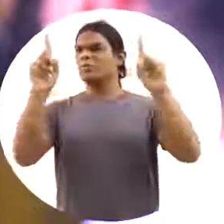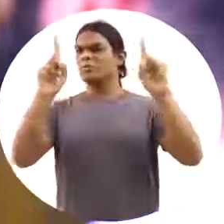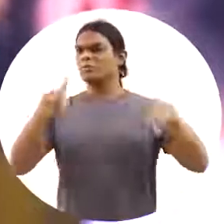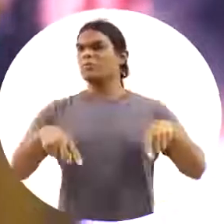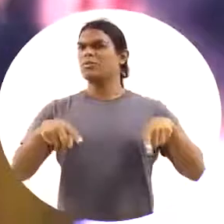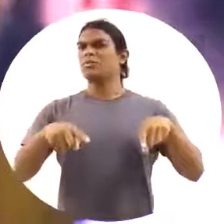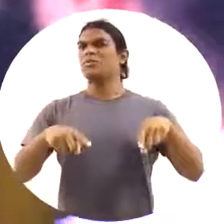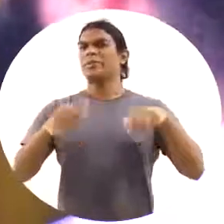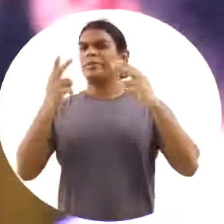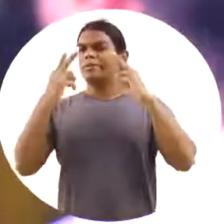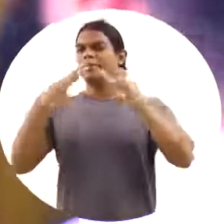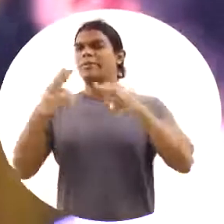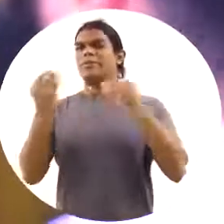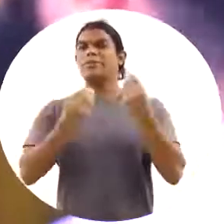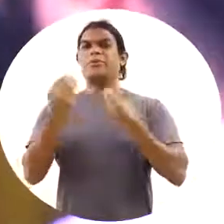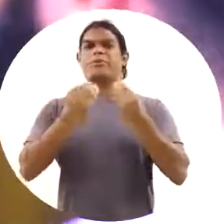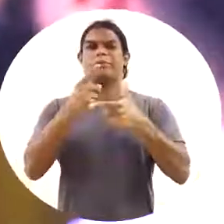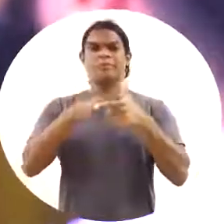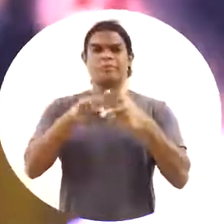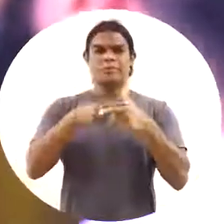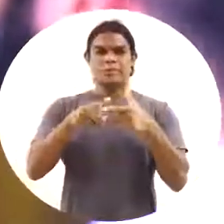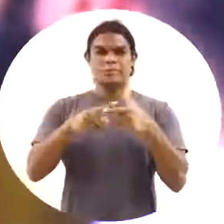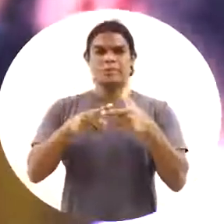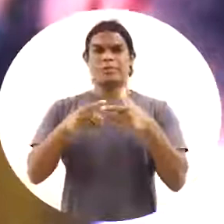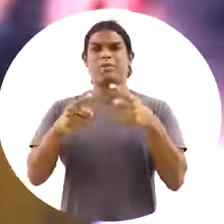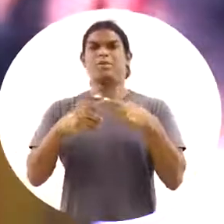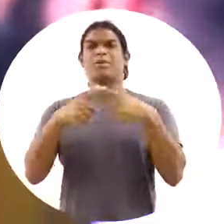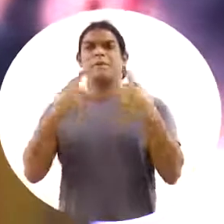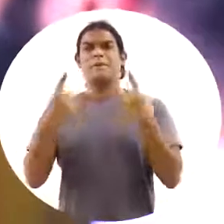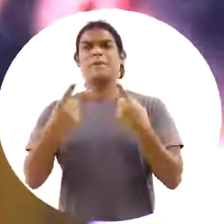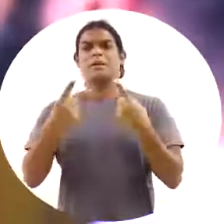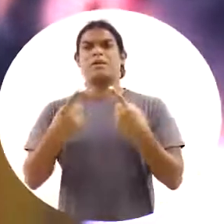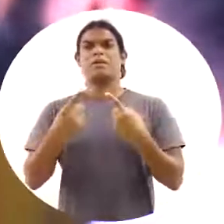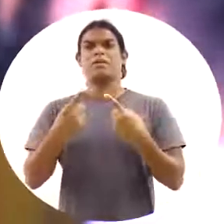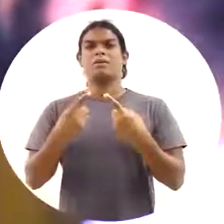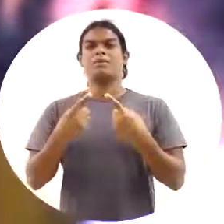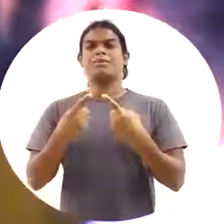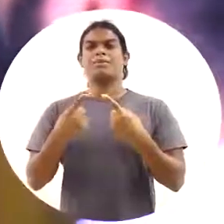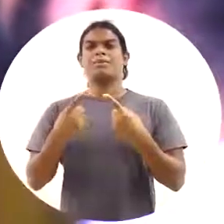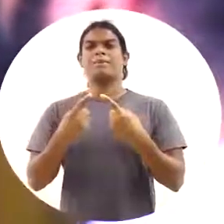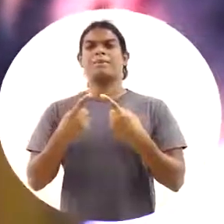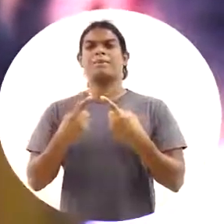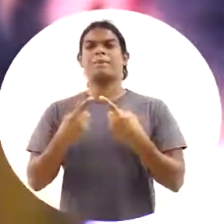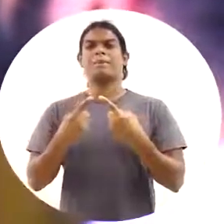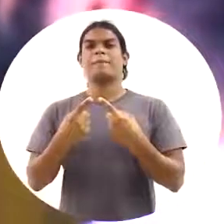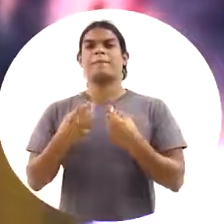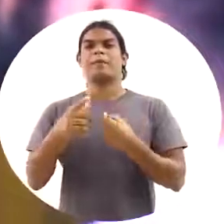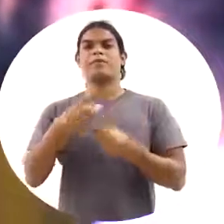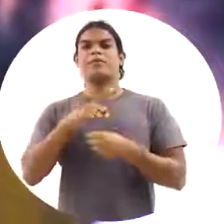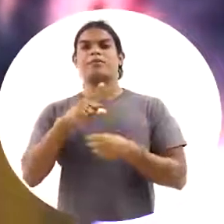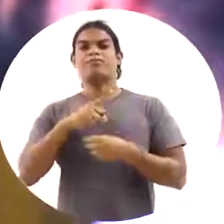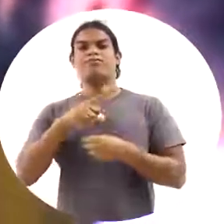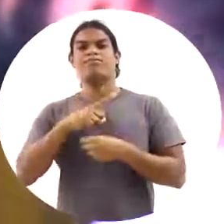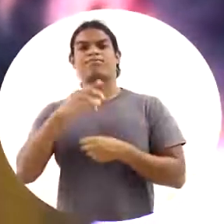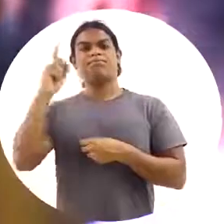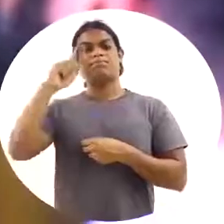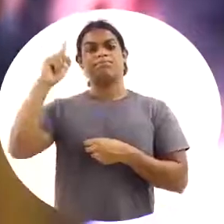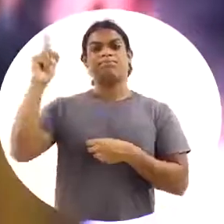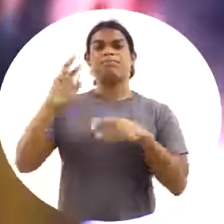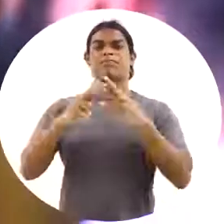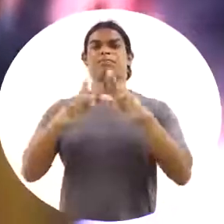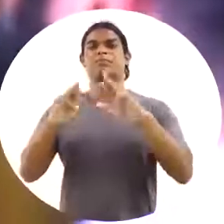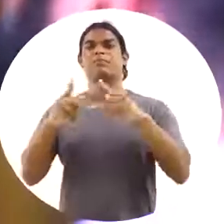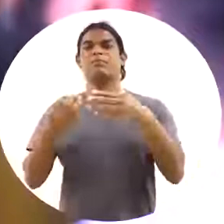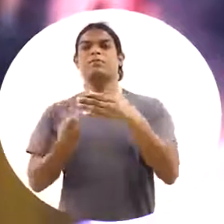um problema, uma barreira. Então, a partir do momento que a gente abre a escola numa implantação que beneficiava